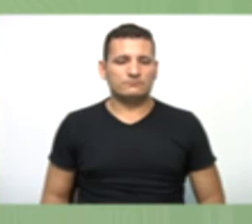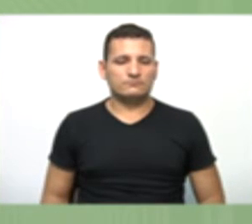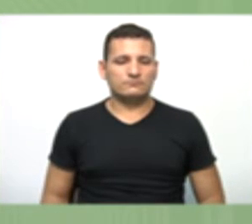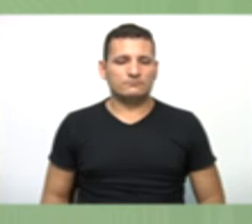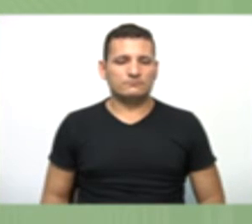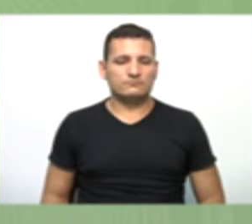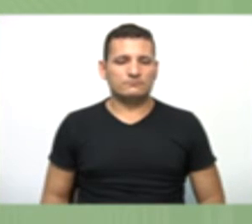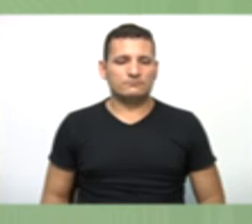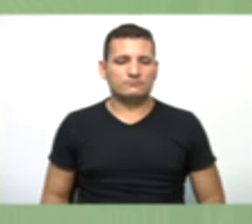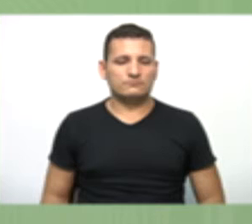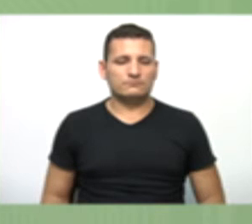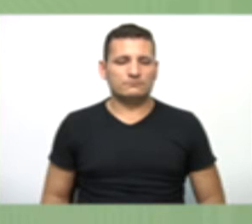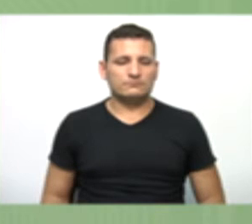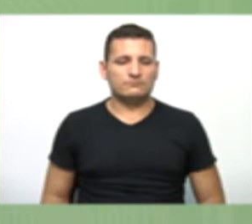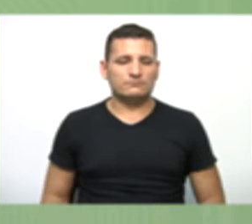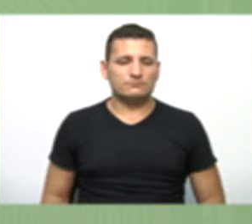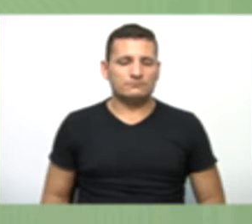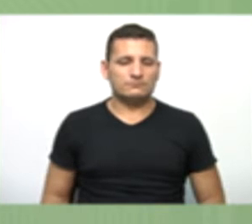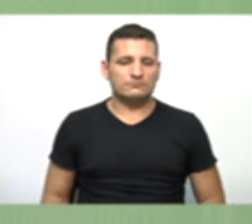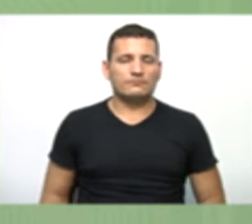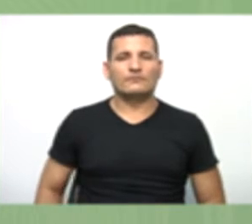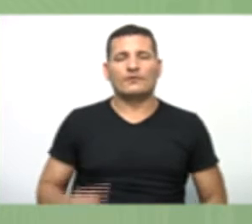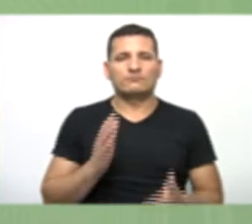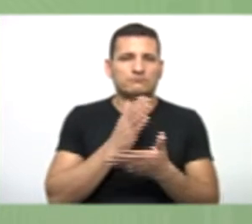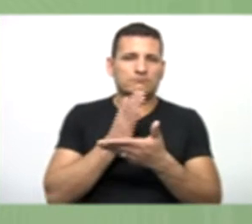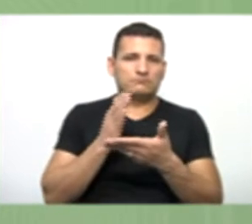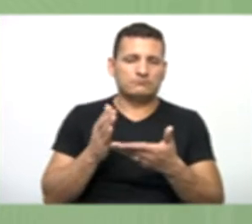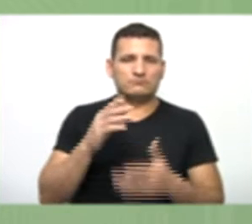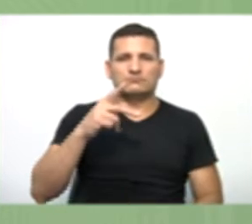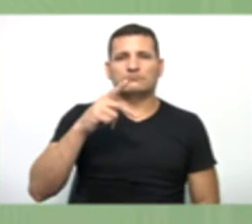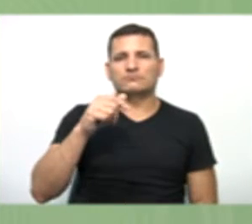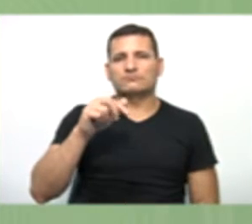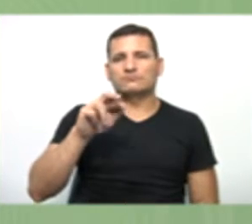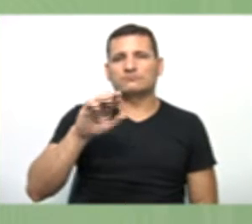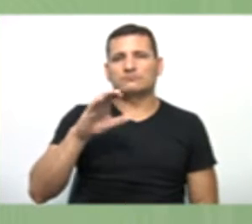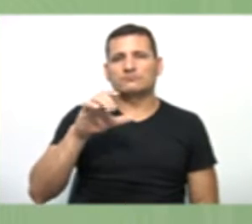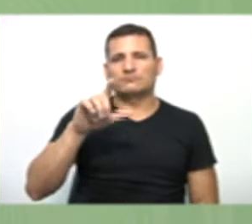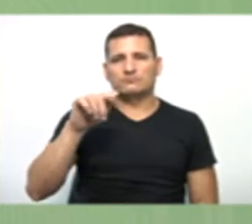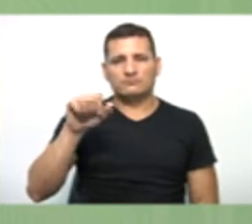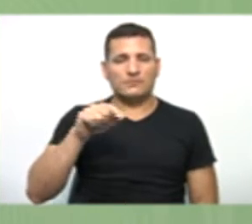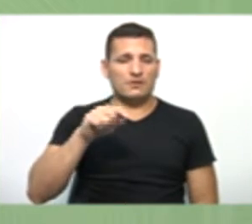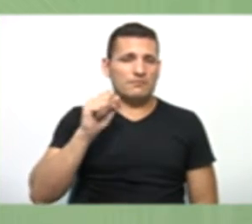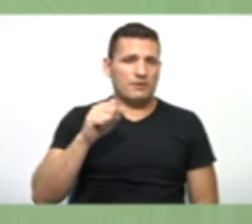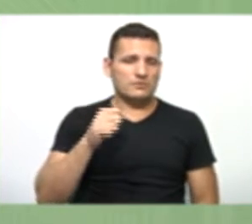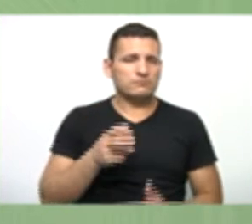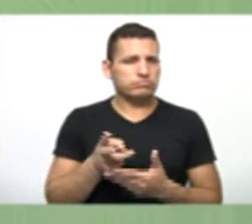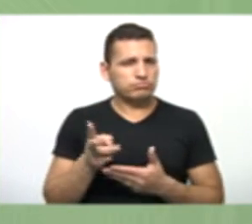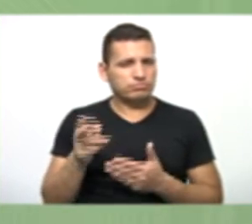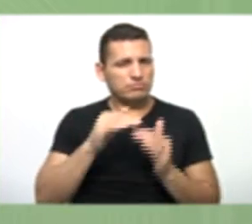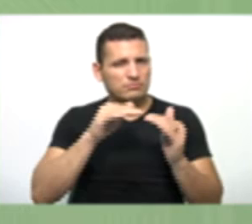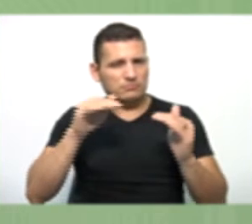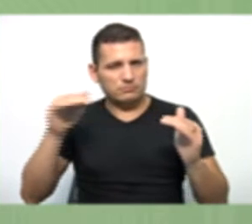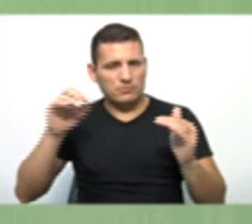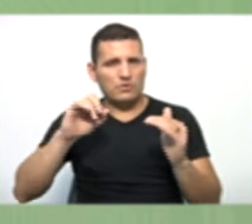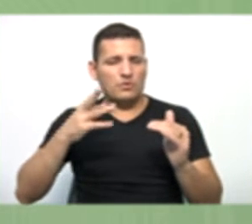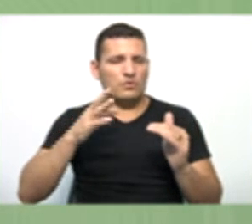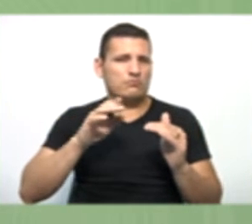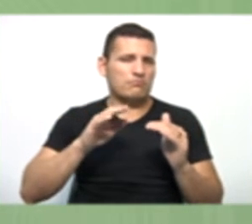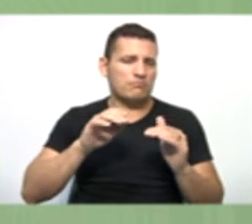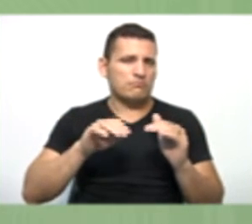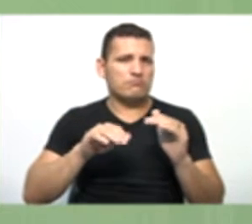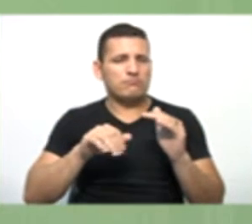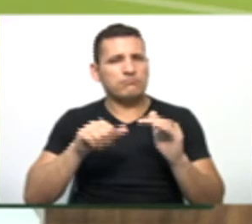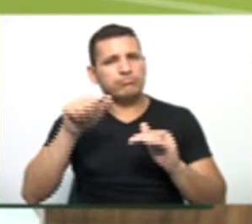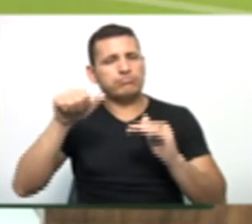à classificação, quanto ao valor da parcela, elas podem ser constantes ou variáveis. Um exemplo de constantes. Uma situação